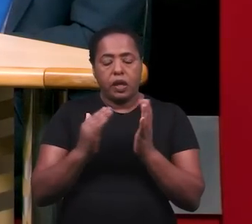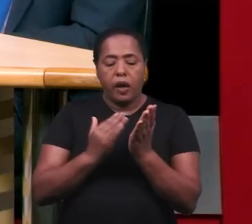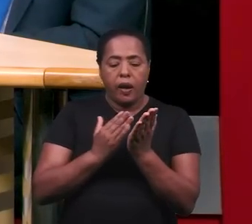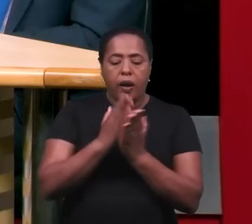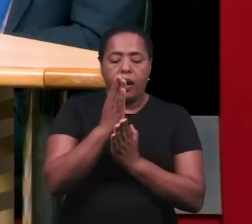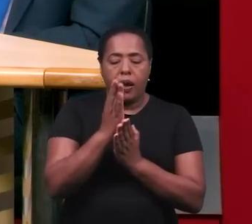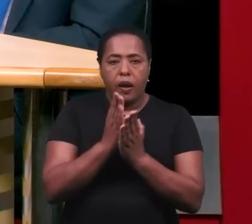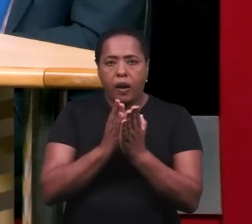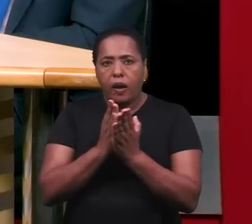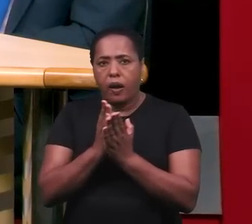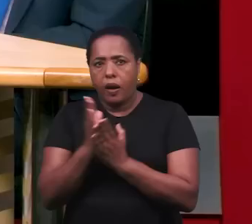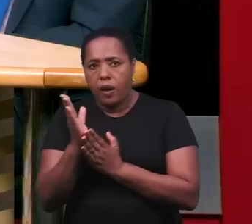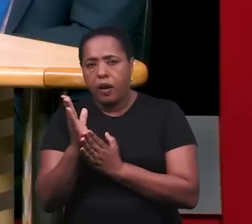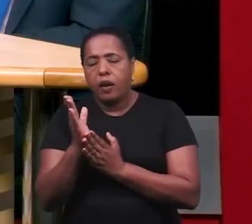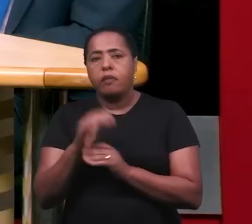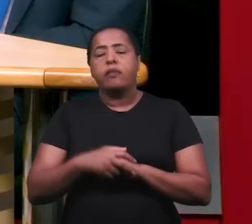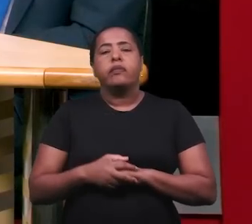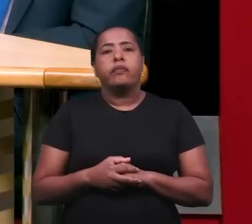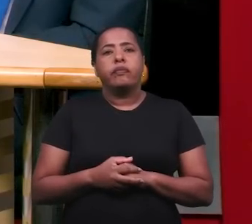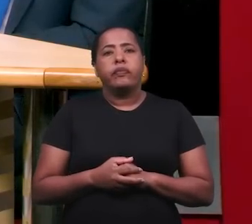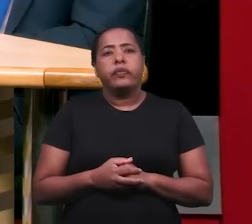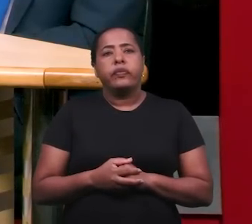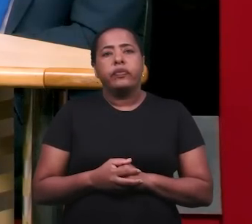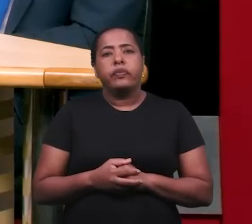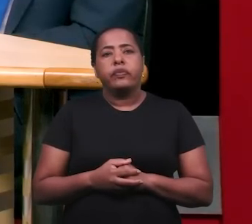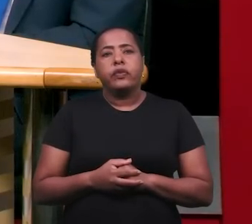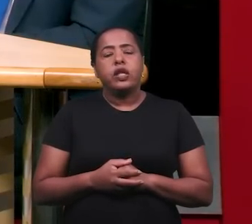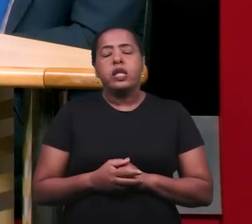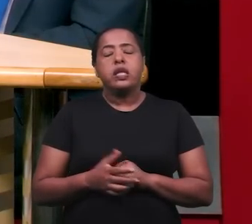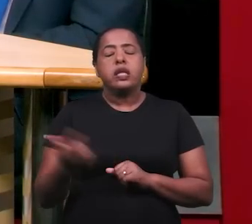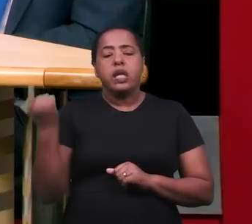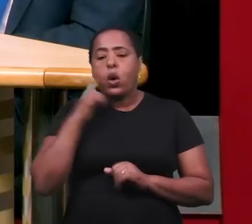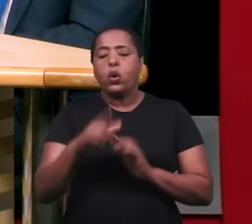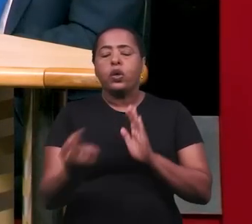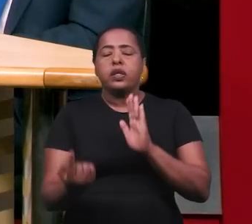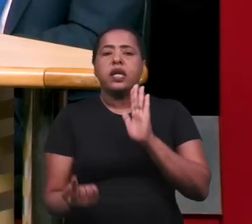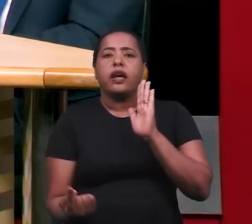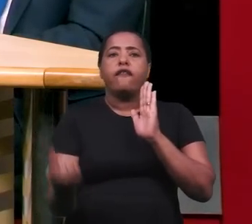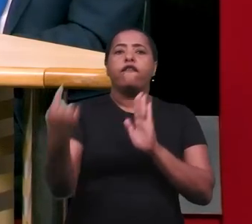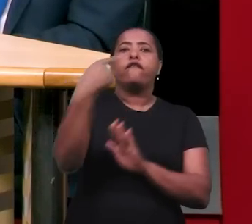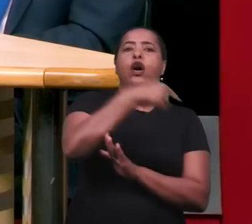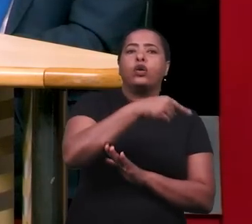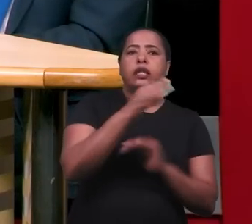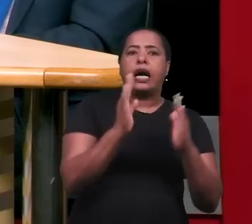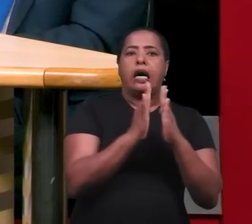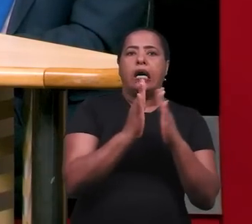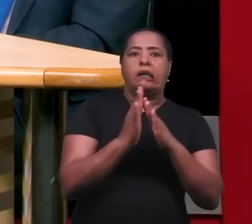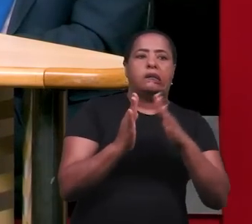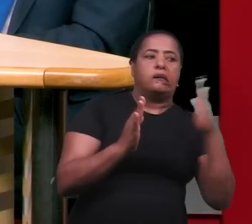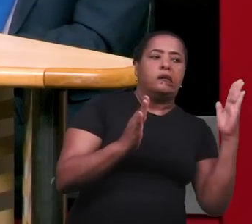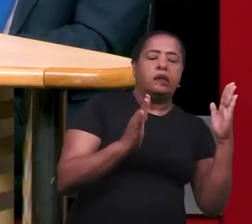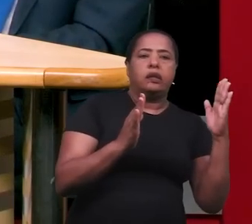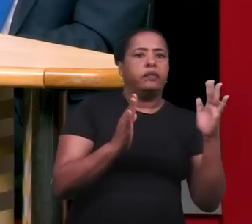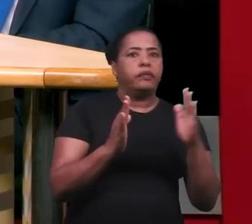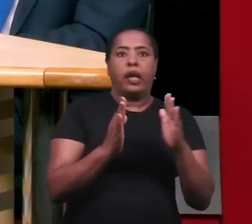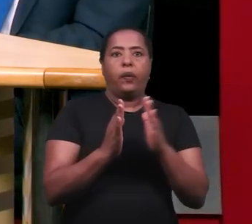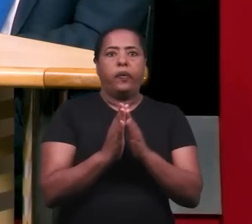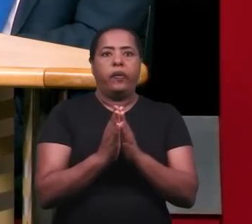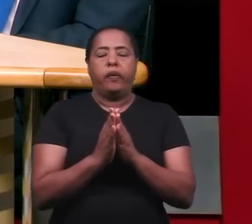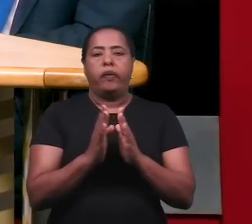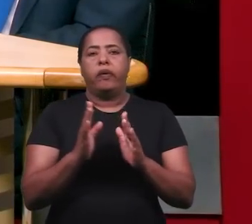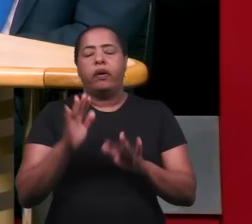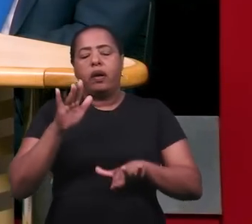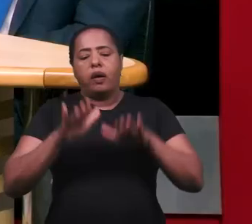é unidirecional, ou seja, você não consegue voltar no tempo, entendeu?